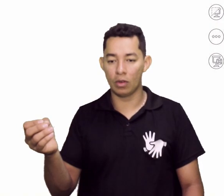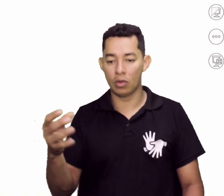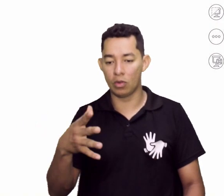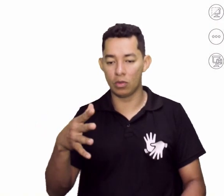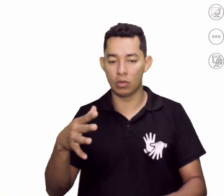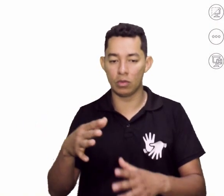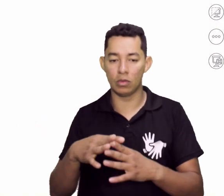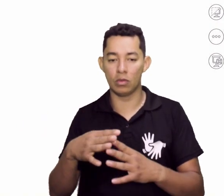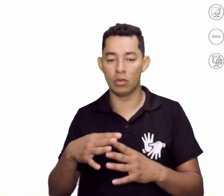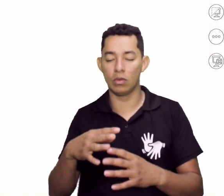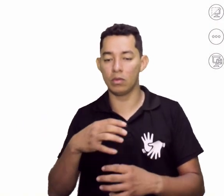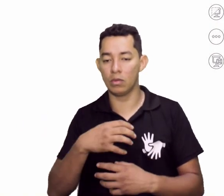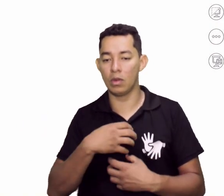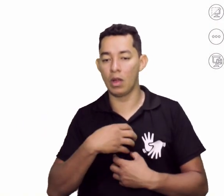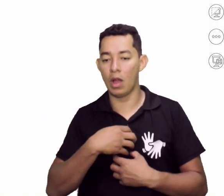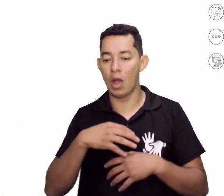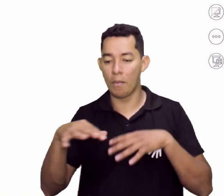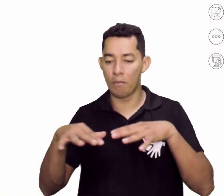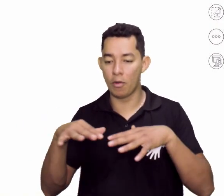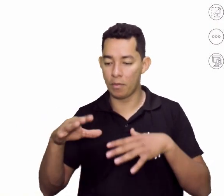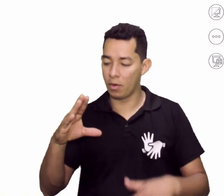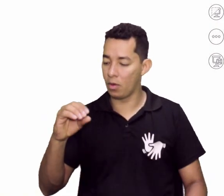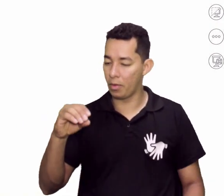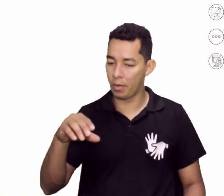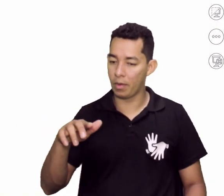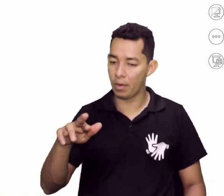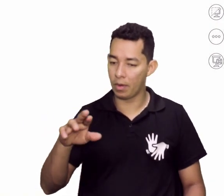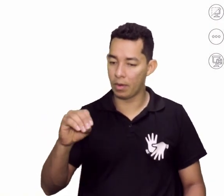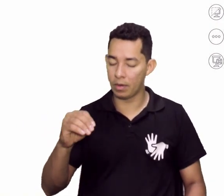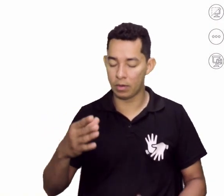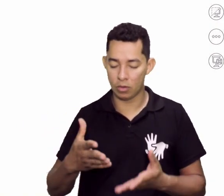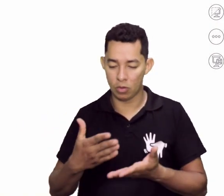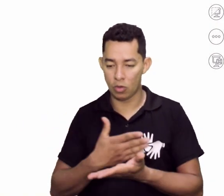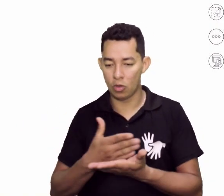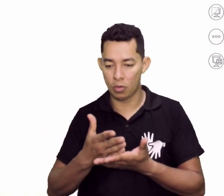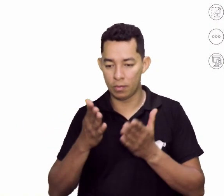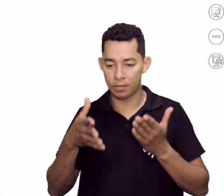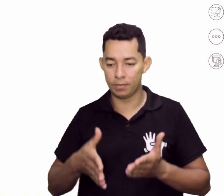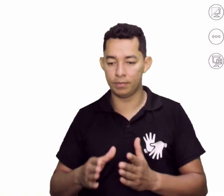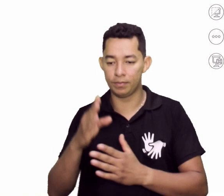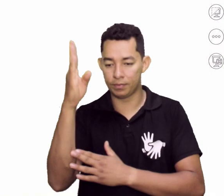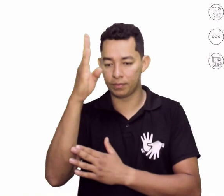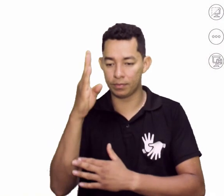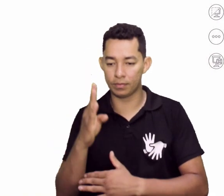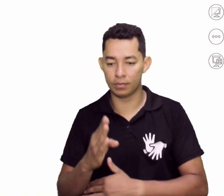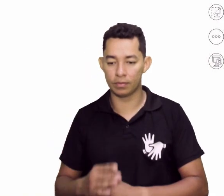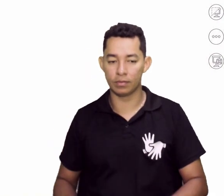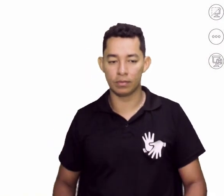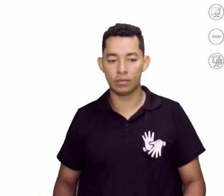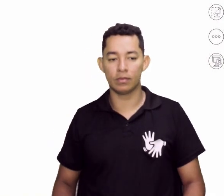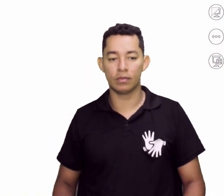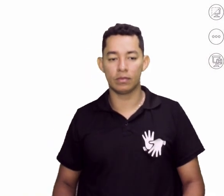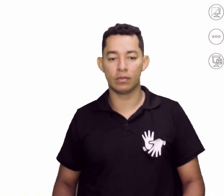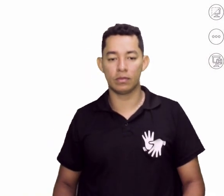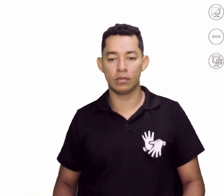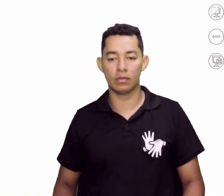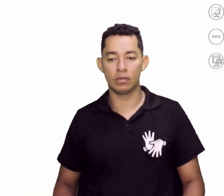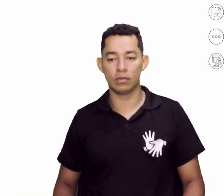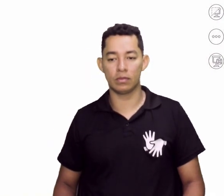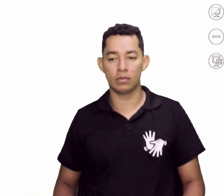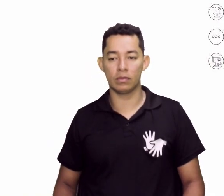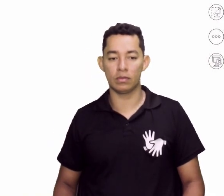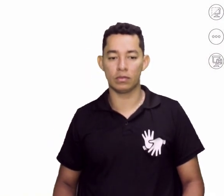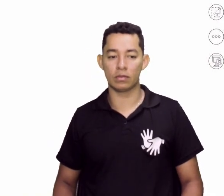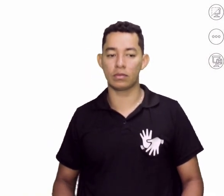movimento concretista, que começava a surgir no Brasil. Então, a Bienal é uma